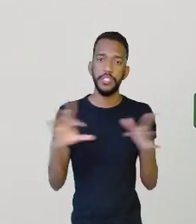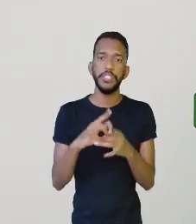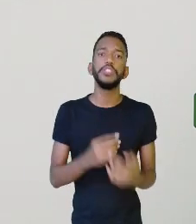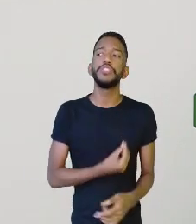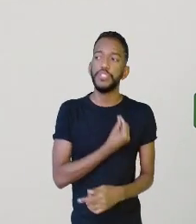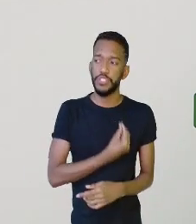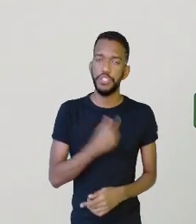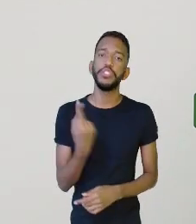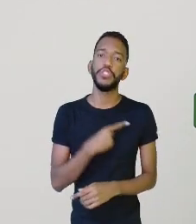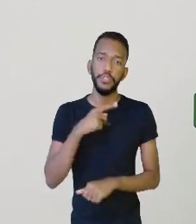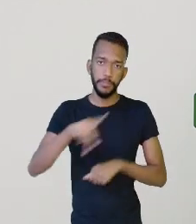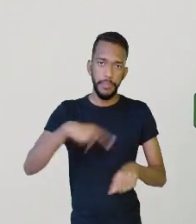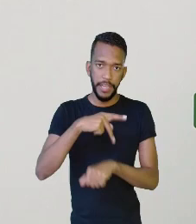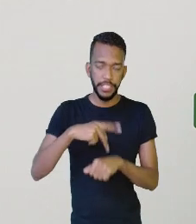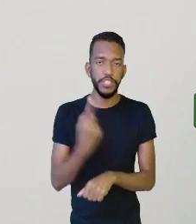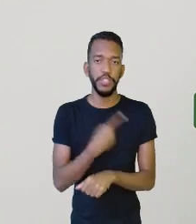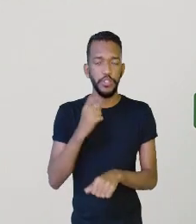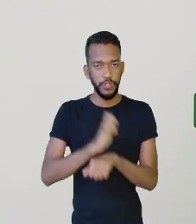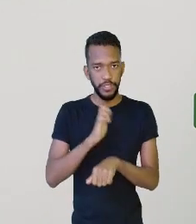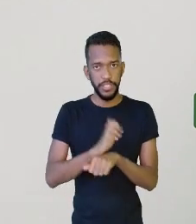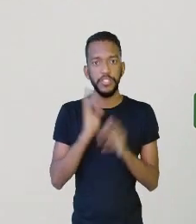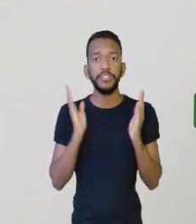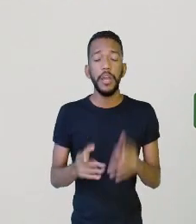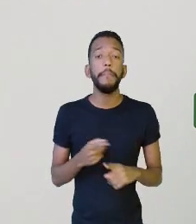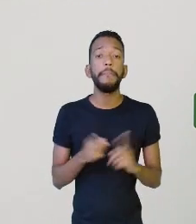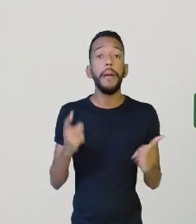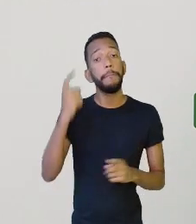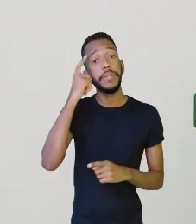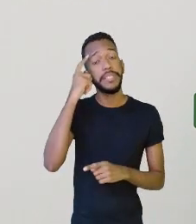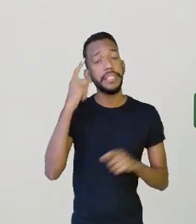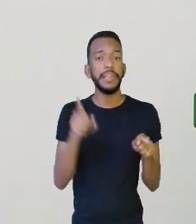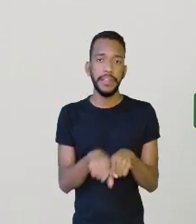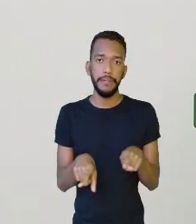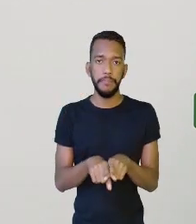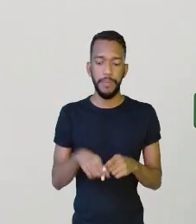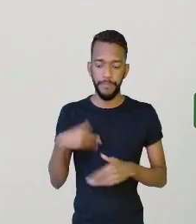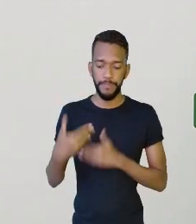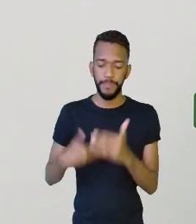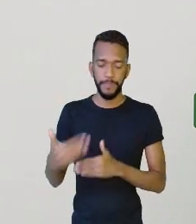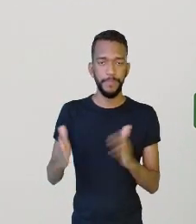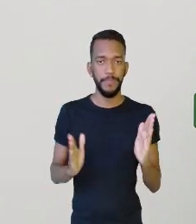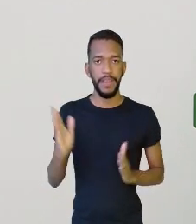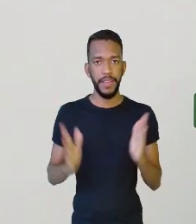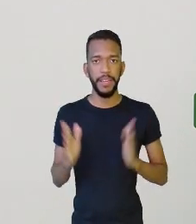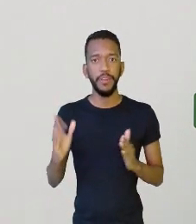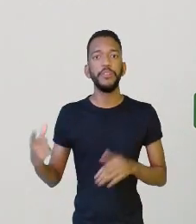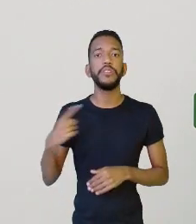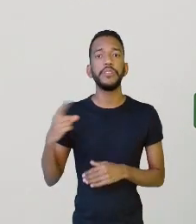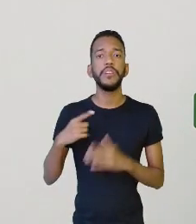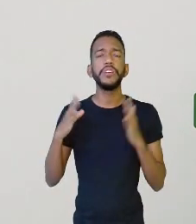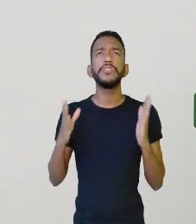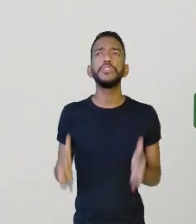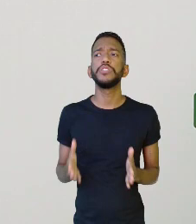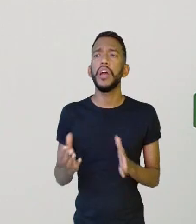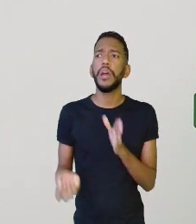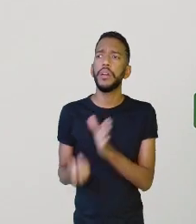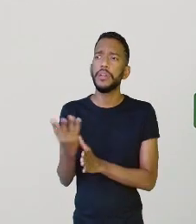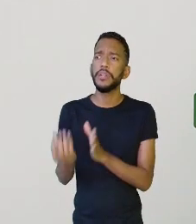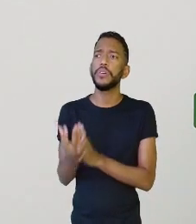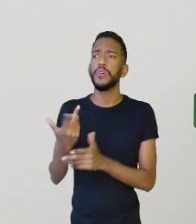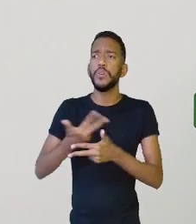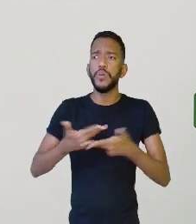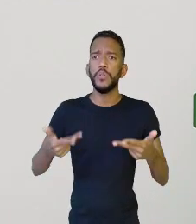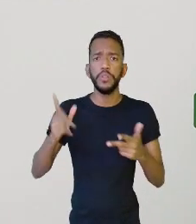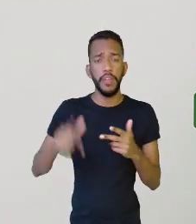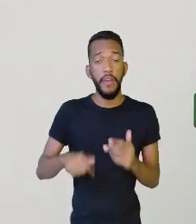existe no nosso país, no nosso estado, mas pensar também que nesse período eram produzidos produtos, coisas que